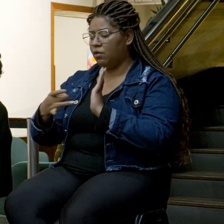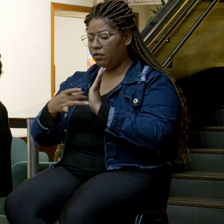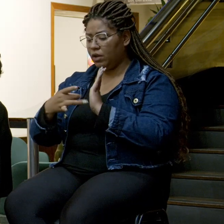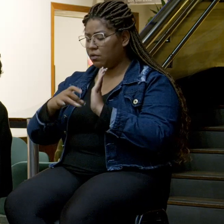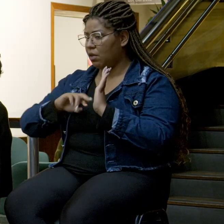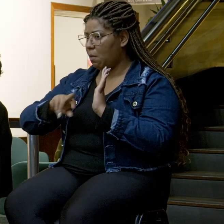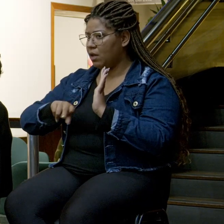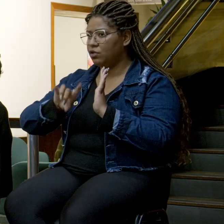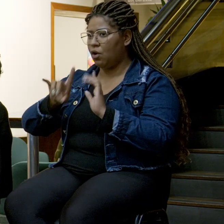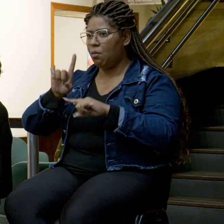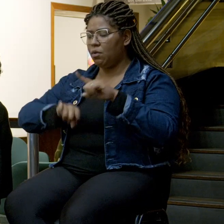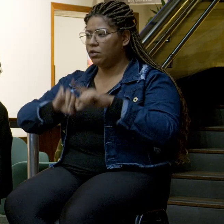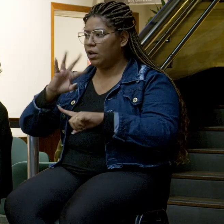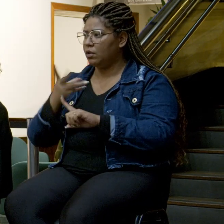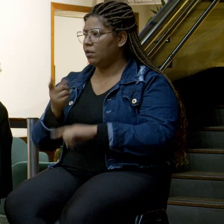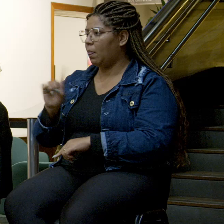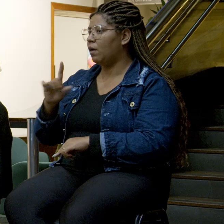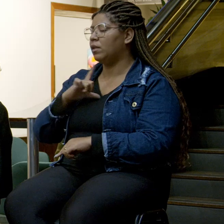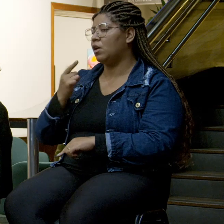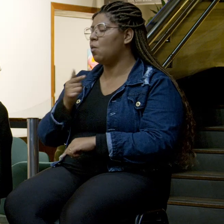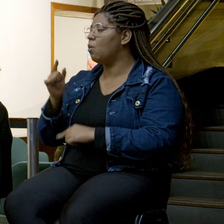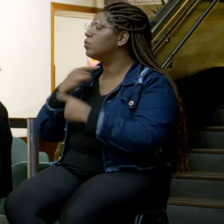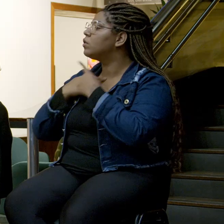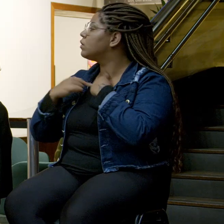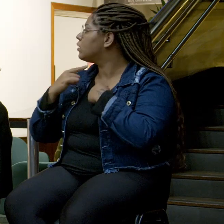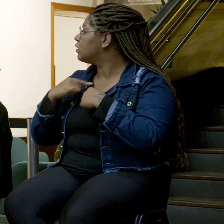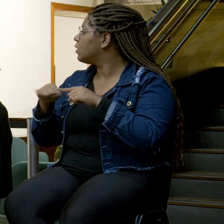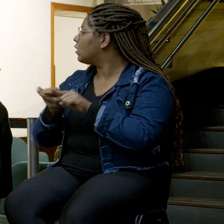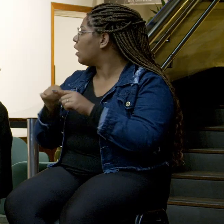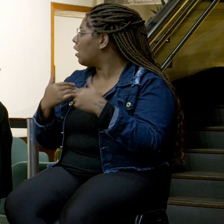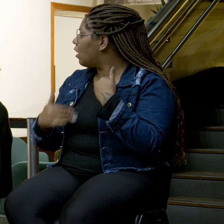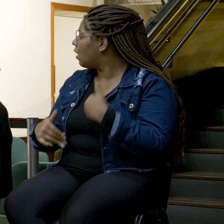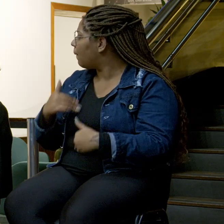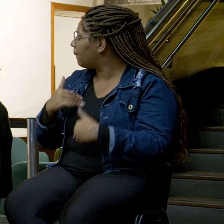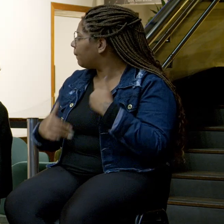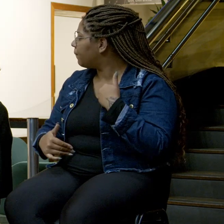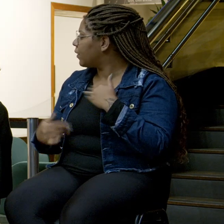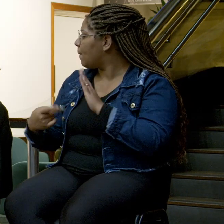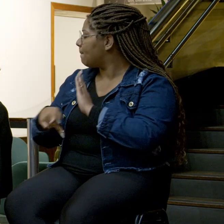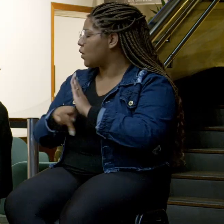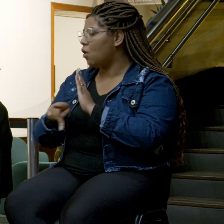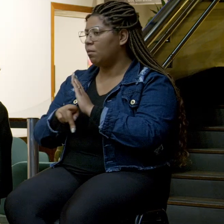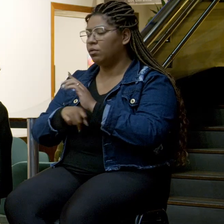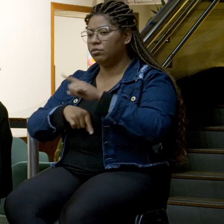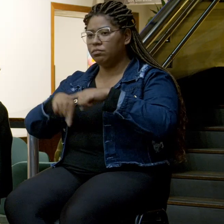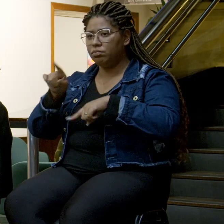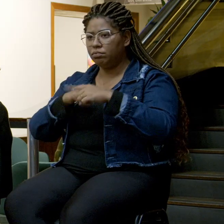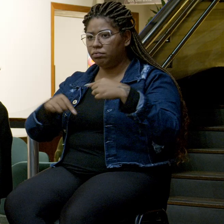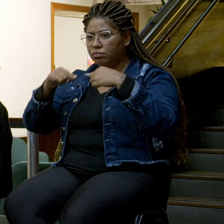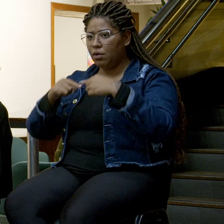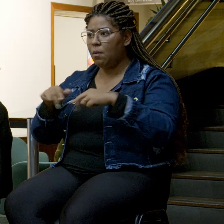projeto de arte, o indivíduo tem muitos desejos, é um monte de projetos. Por isso digo que os